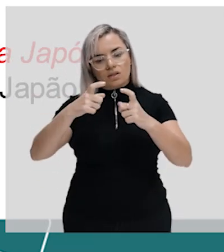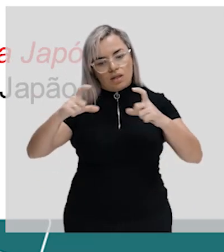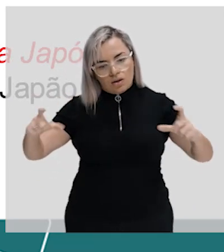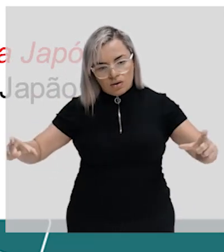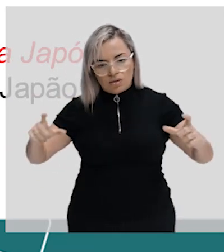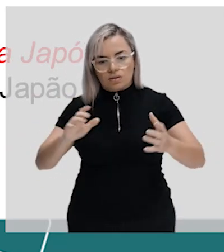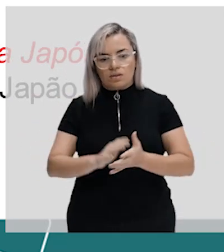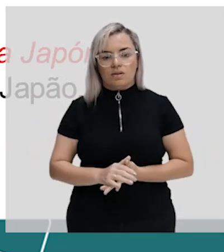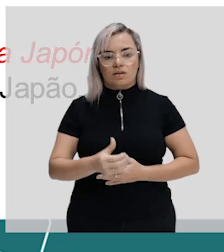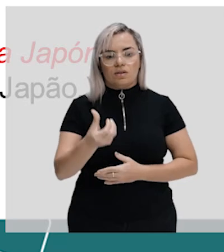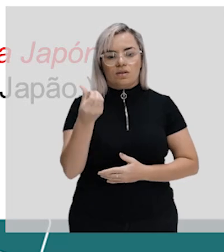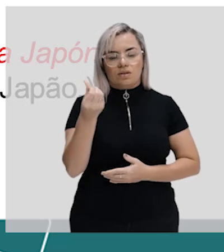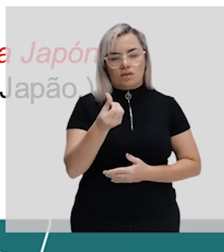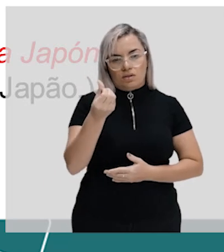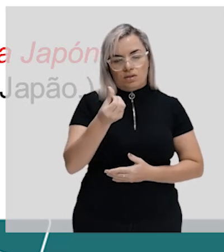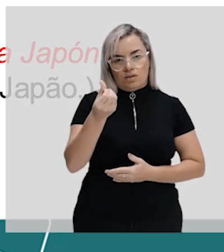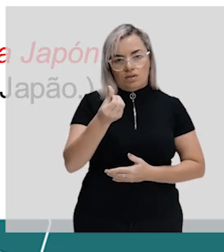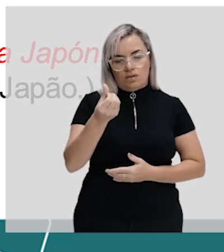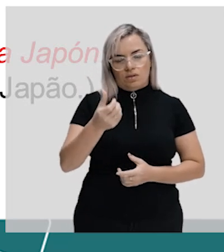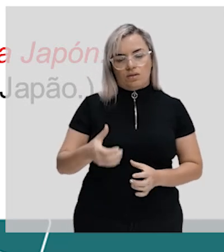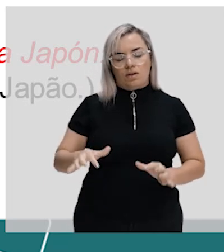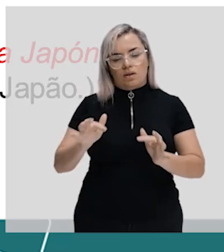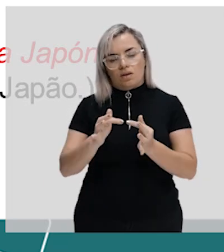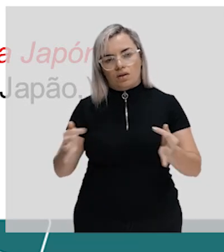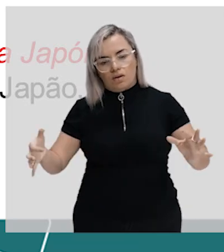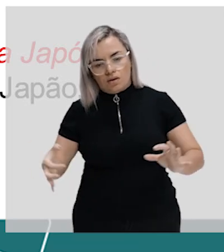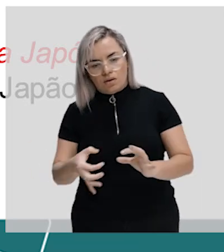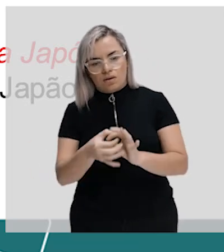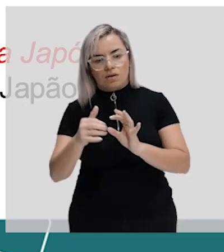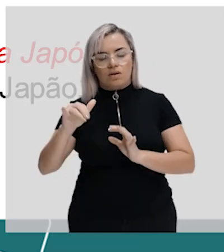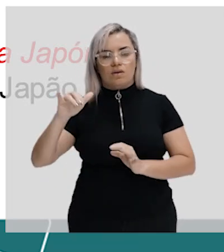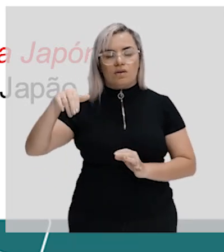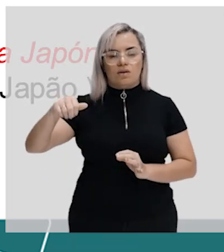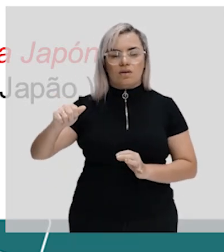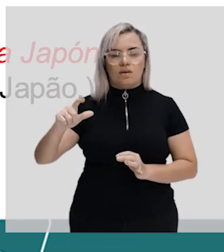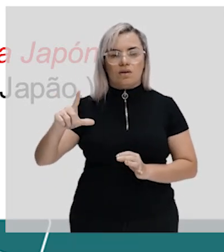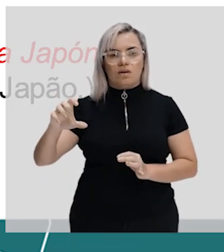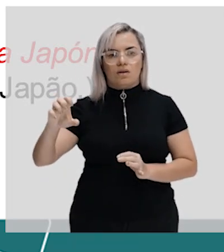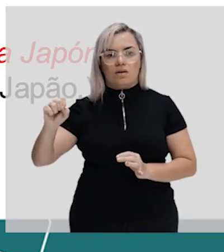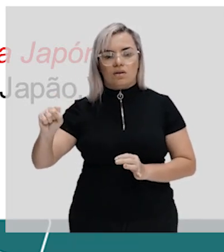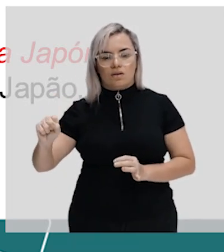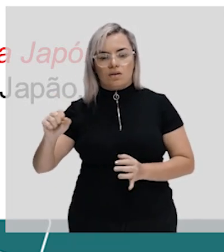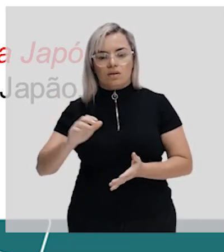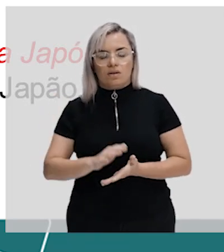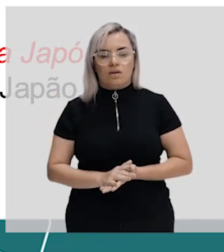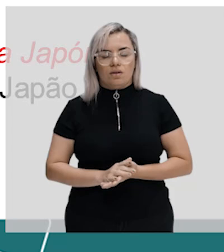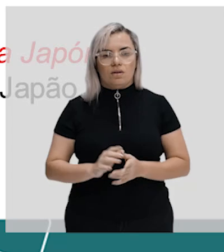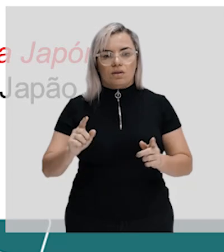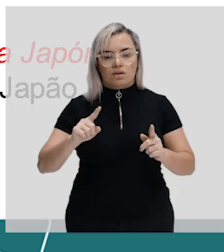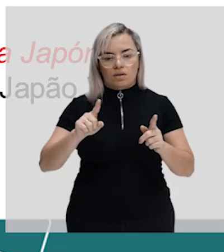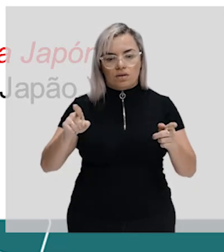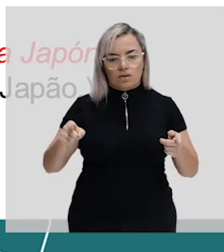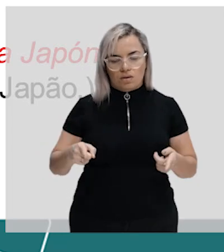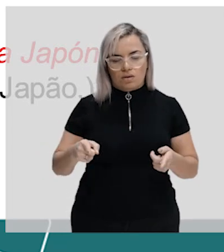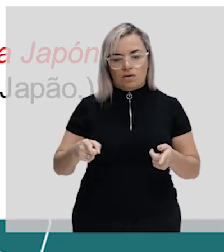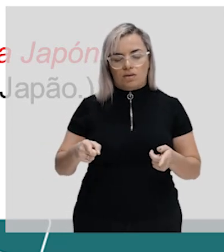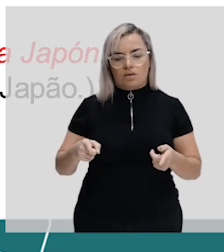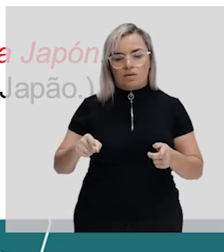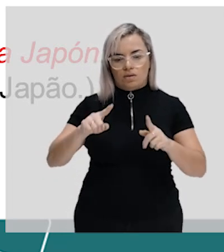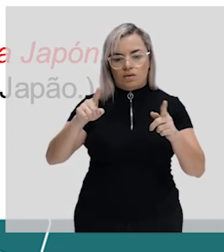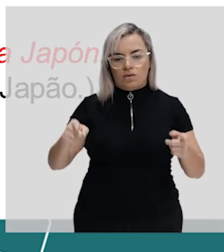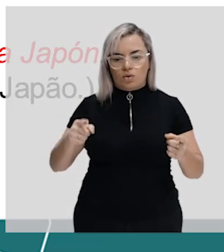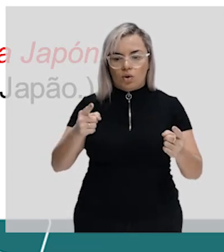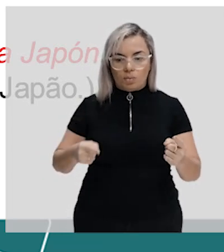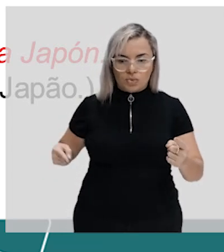Sexta conjunção, inales, que, entre parênteses, vocês vão colocar finalidade, tá? Que é para